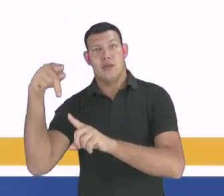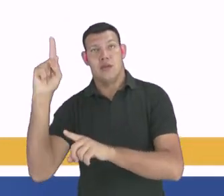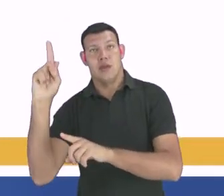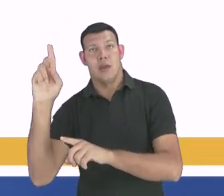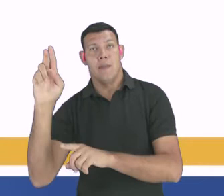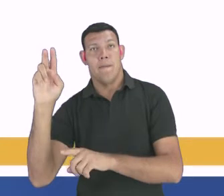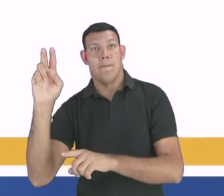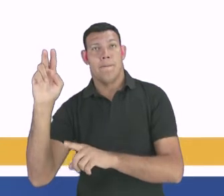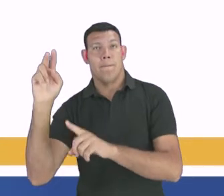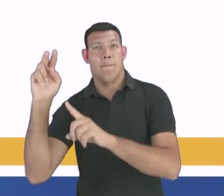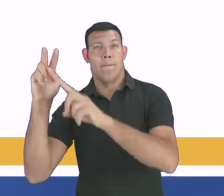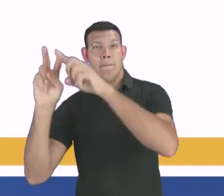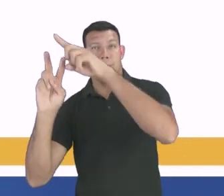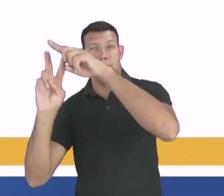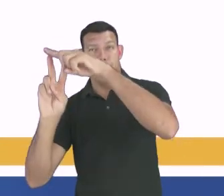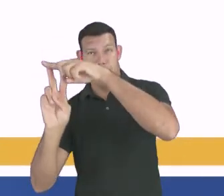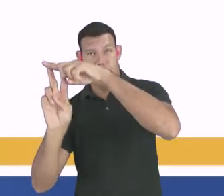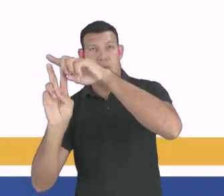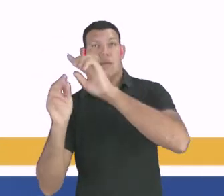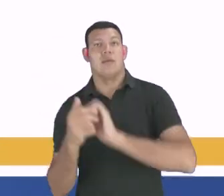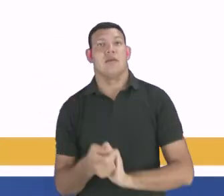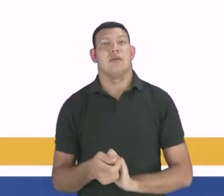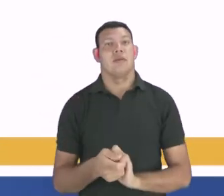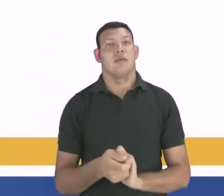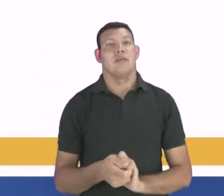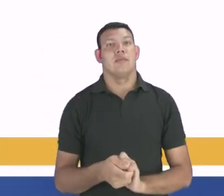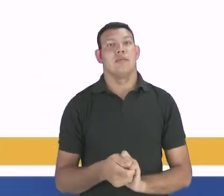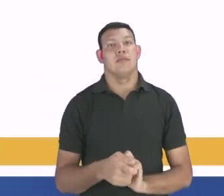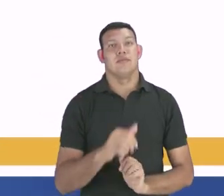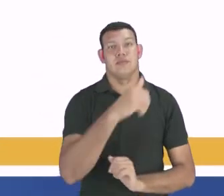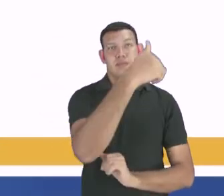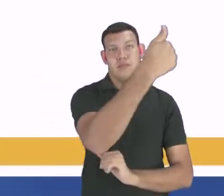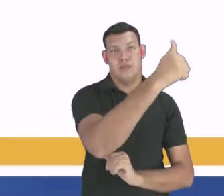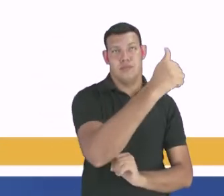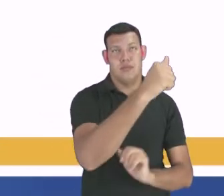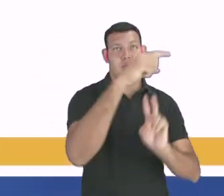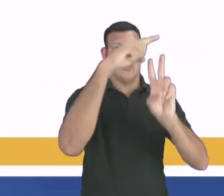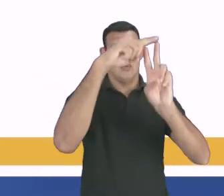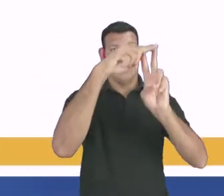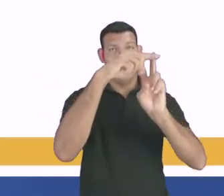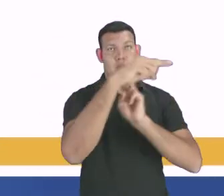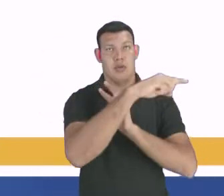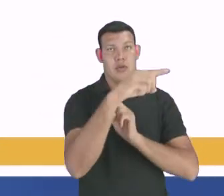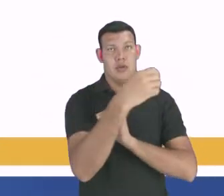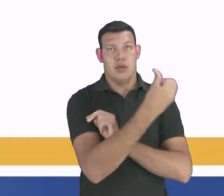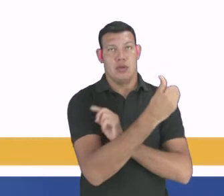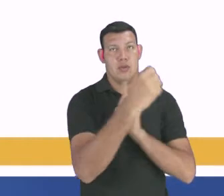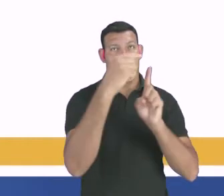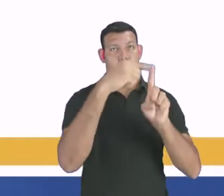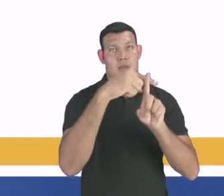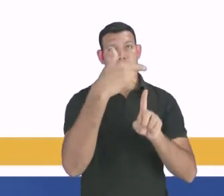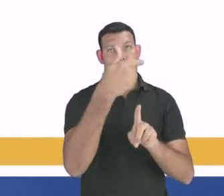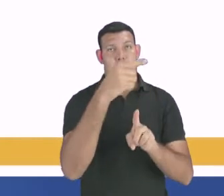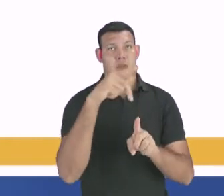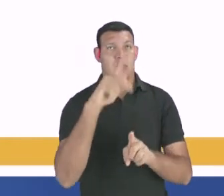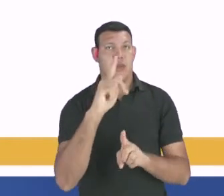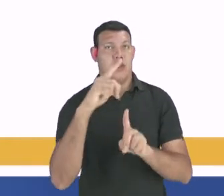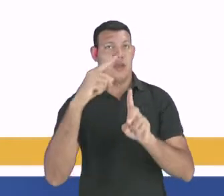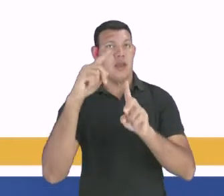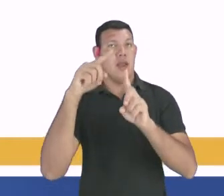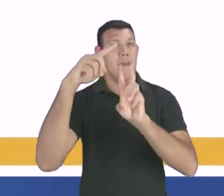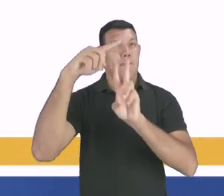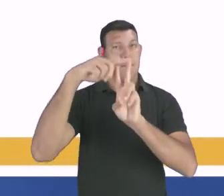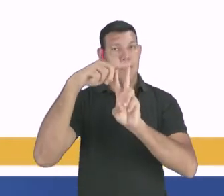será 11 π sobre 6 mais 2kπ menor que x menor ou igual